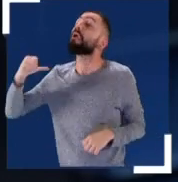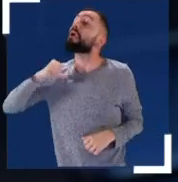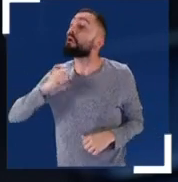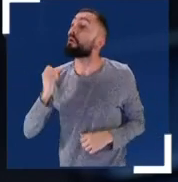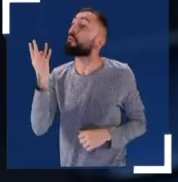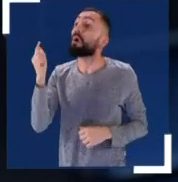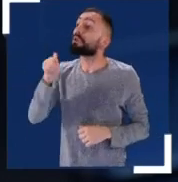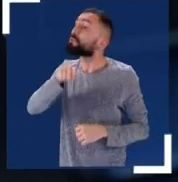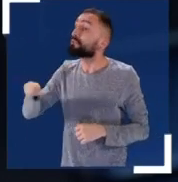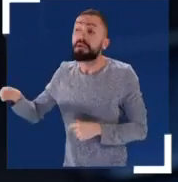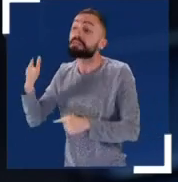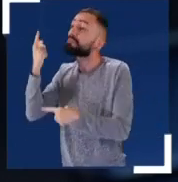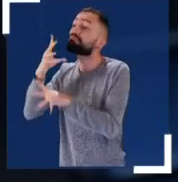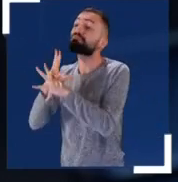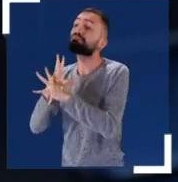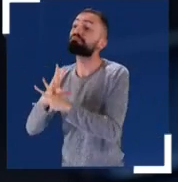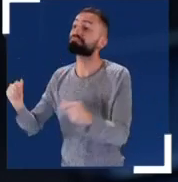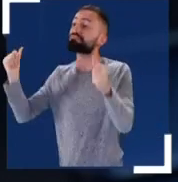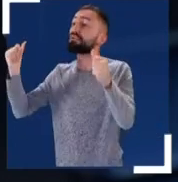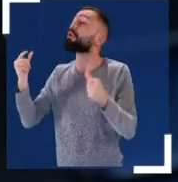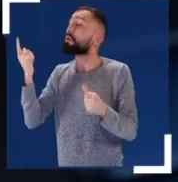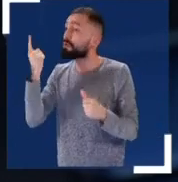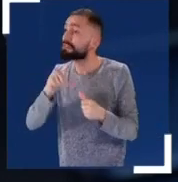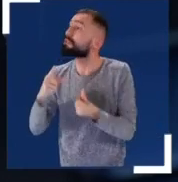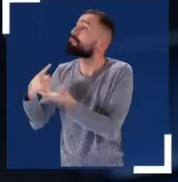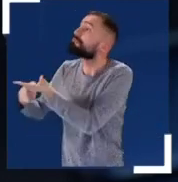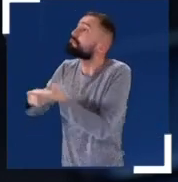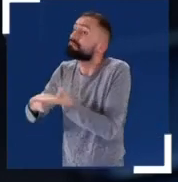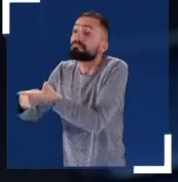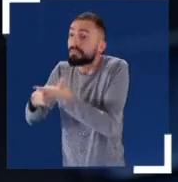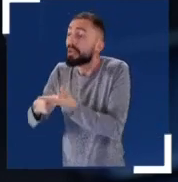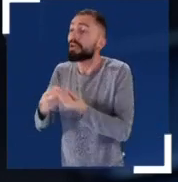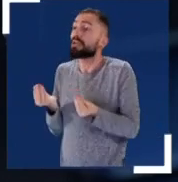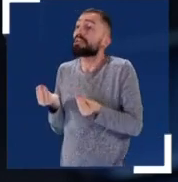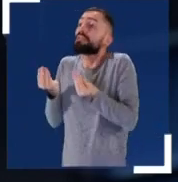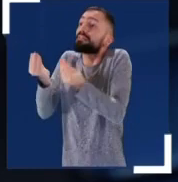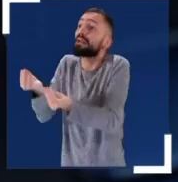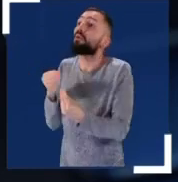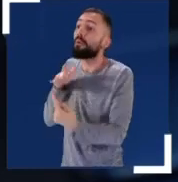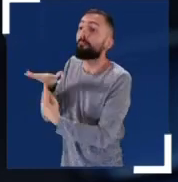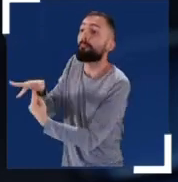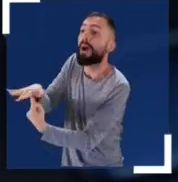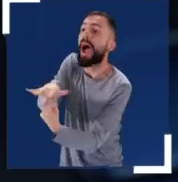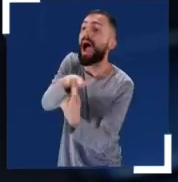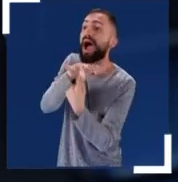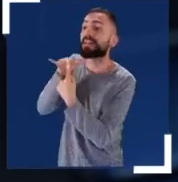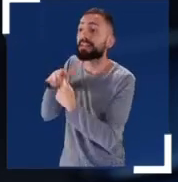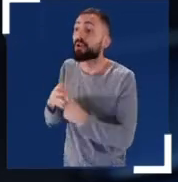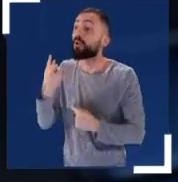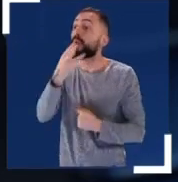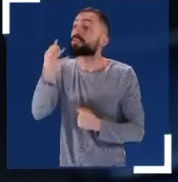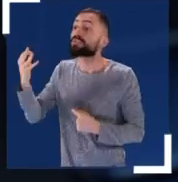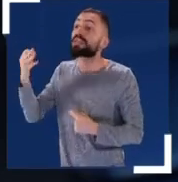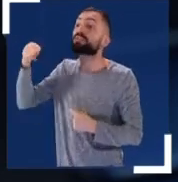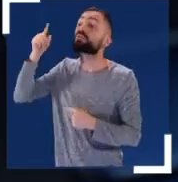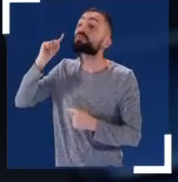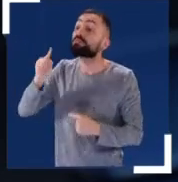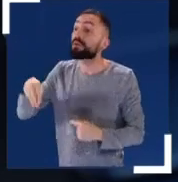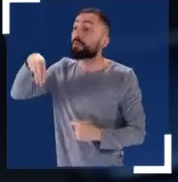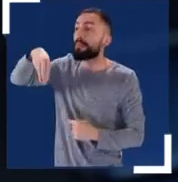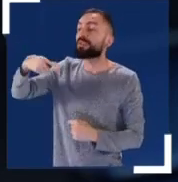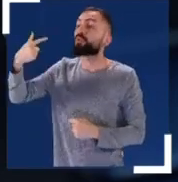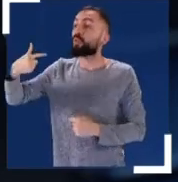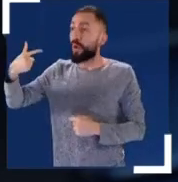resolvemos um problema histórico e conseguimos uma conciliação e São Paulo ganhou um parque de 400 mil metros quadrados que será implantado, aliás,